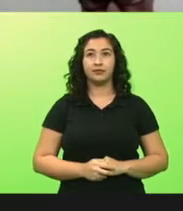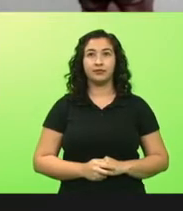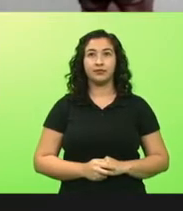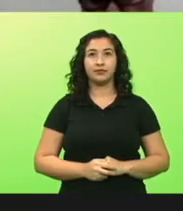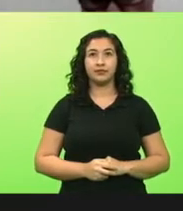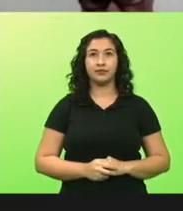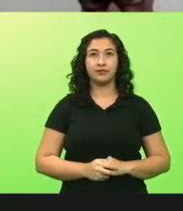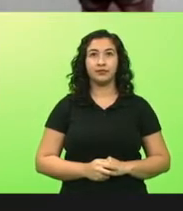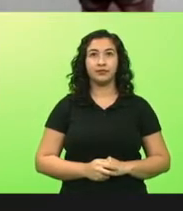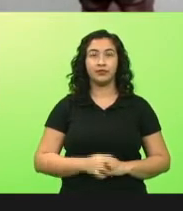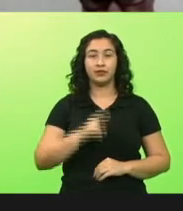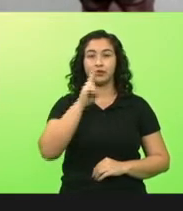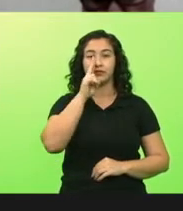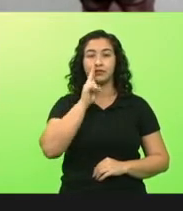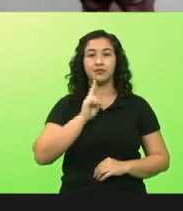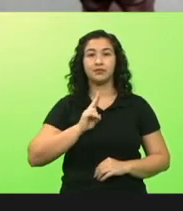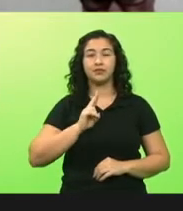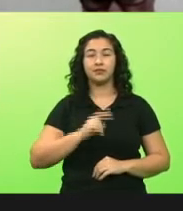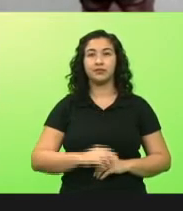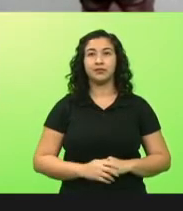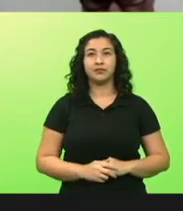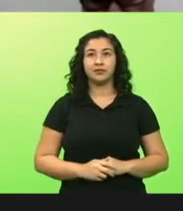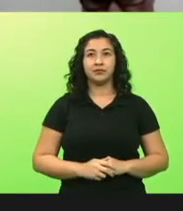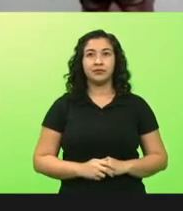Deputado Ivan Nats.